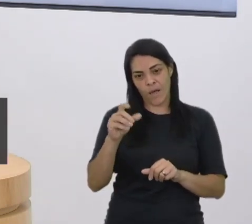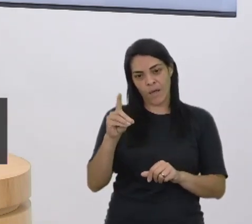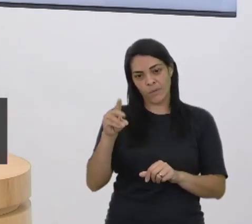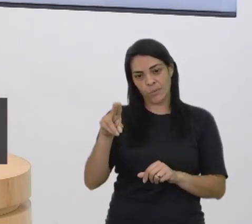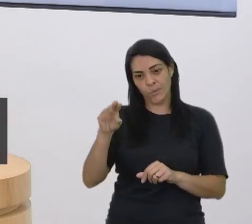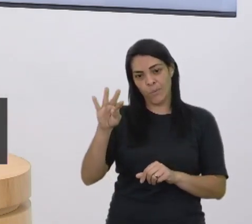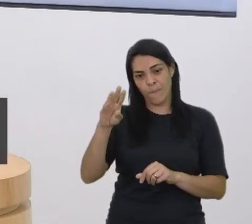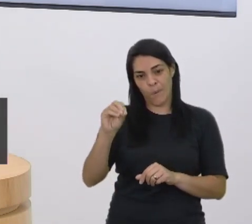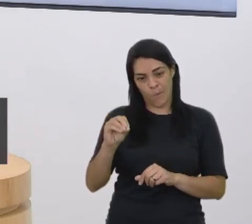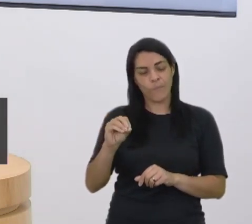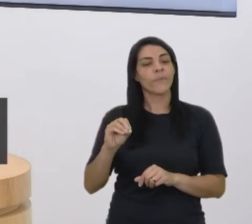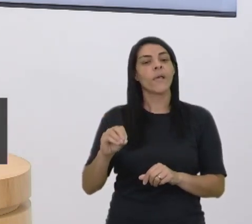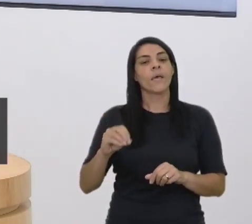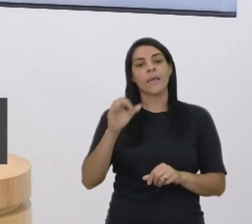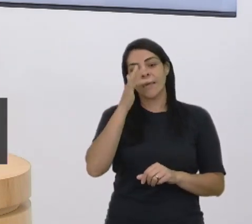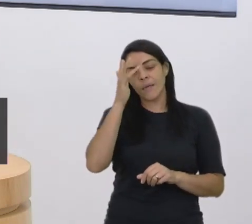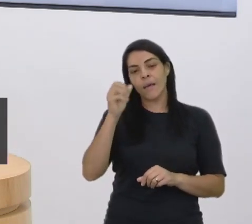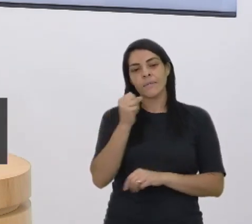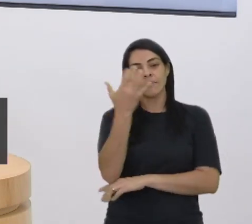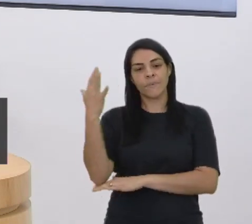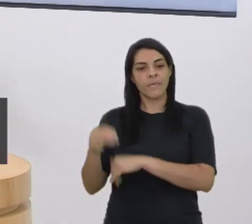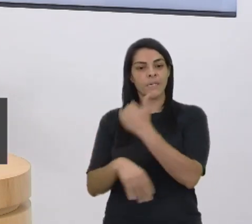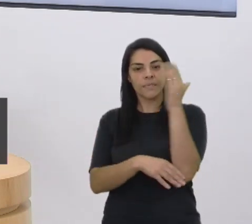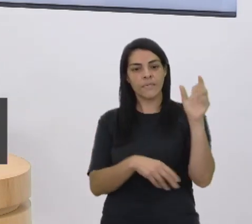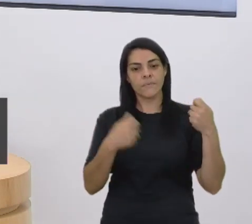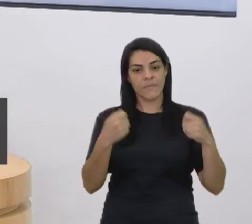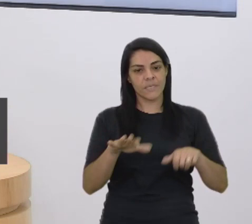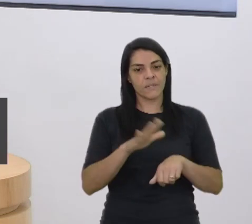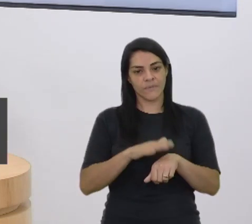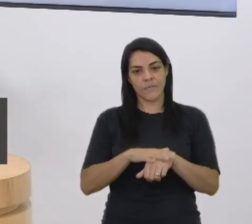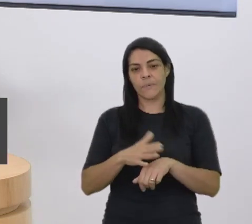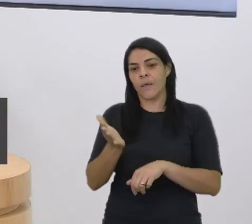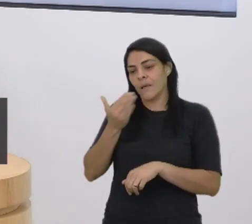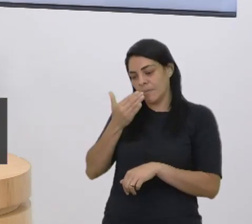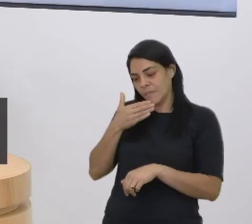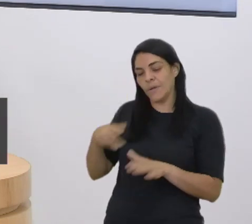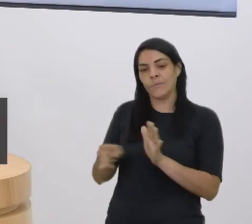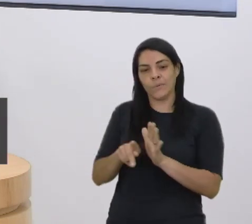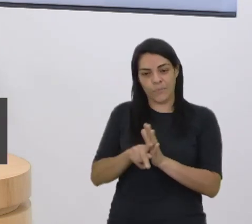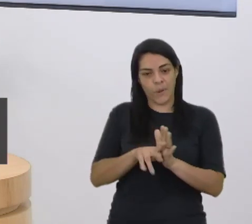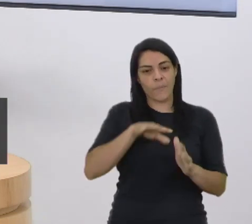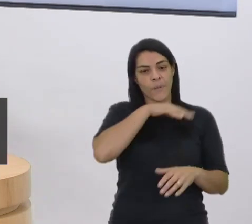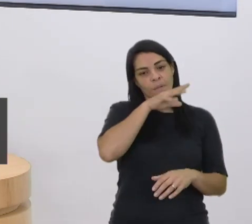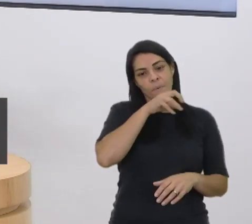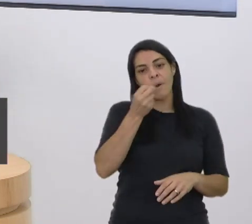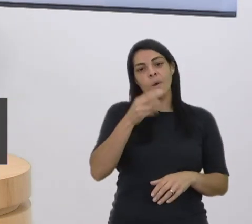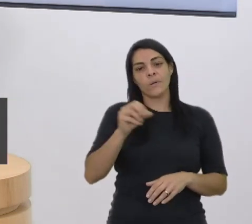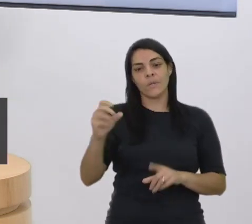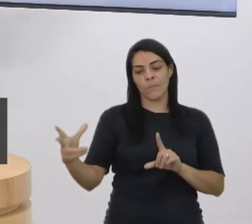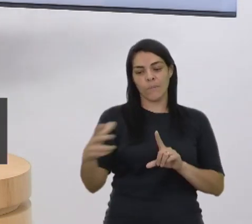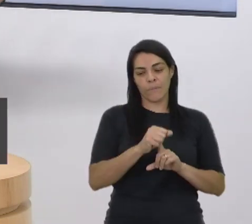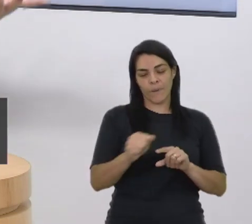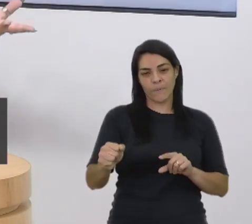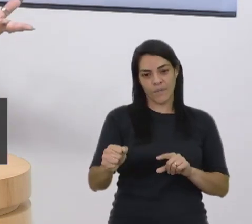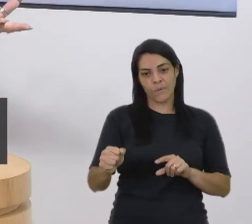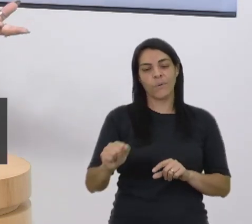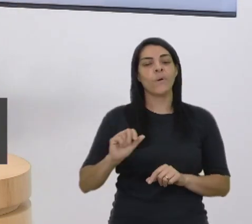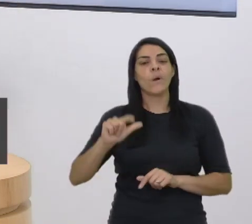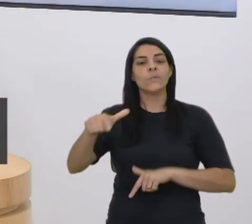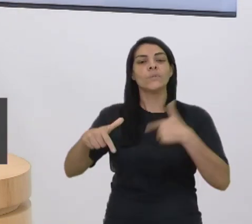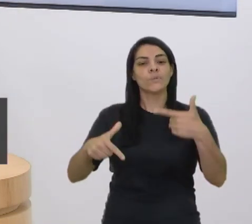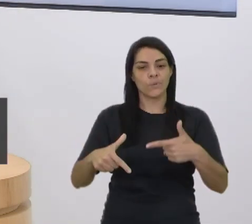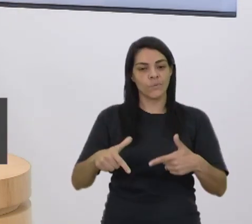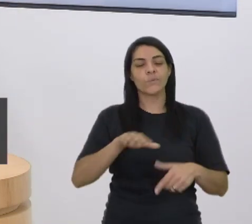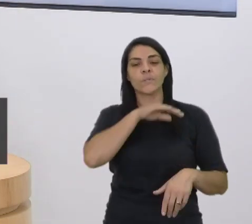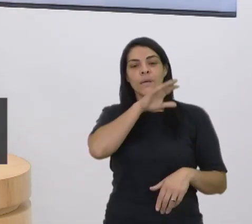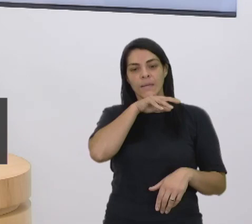que estão ali têm que servir para alimentação desses animais. Ou, se ele for um predador, a gente está falando sobre os outros animais